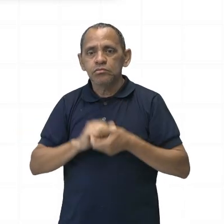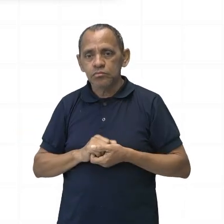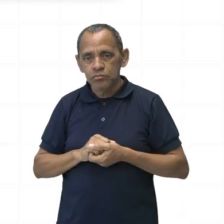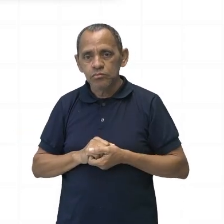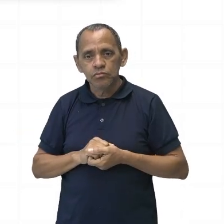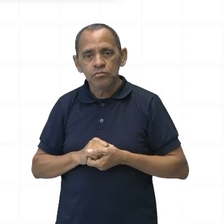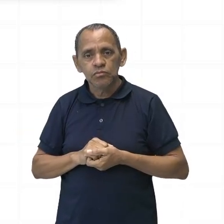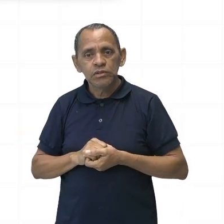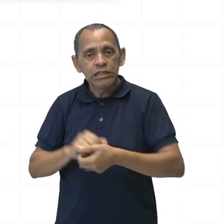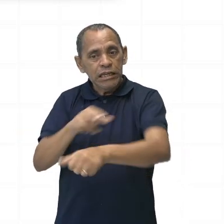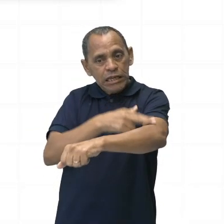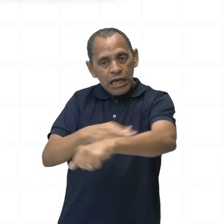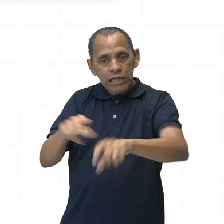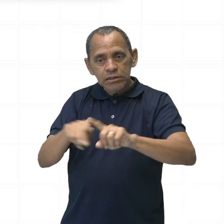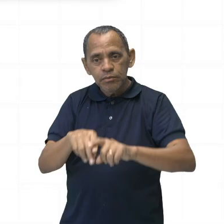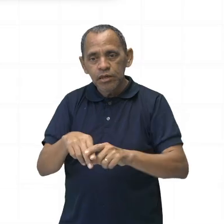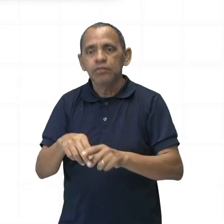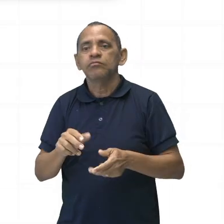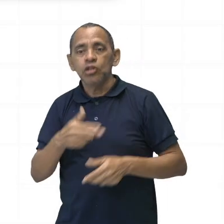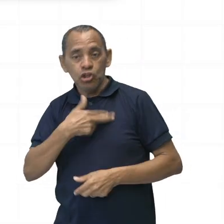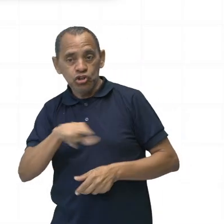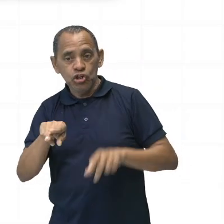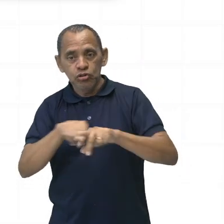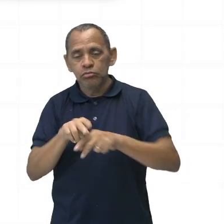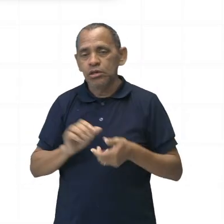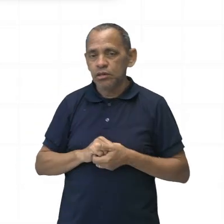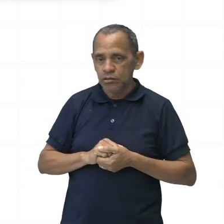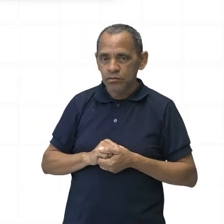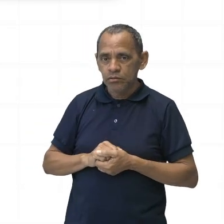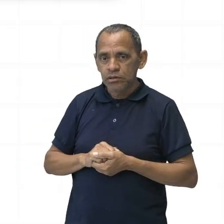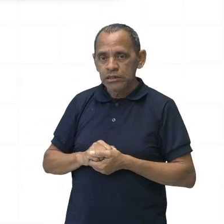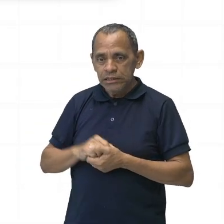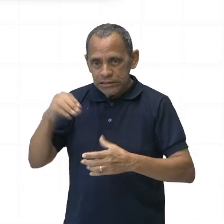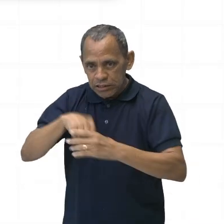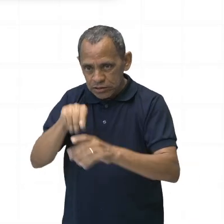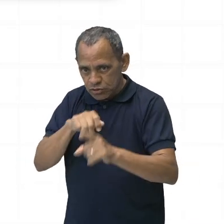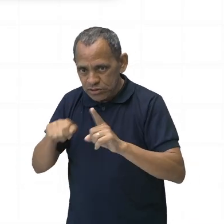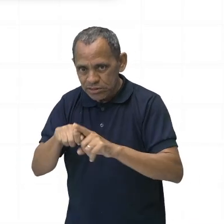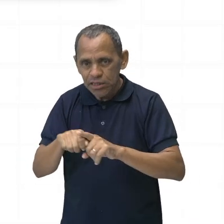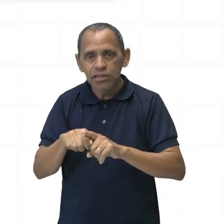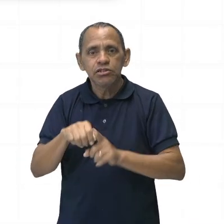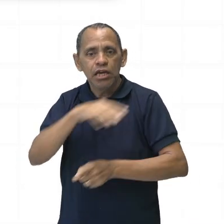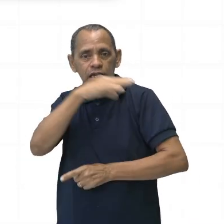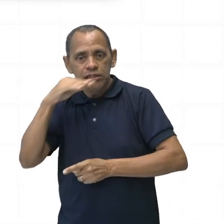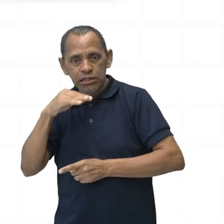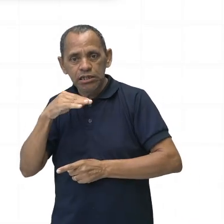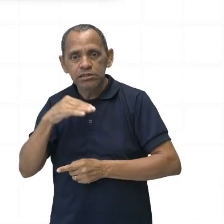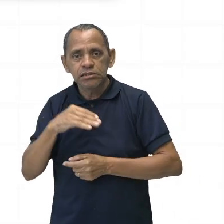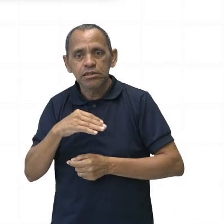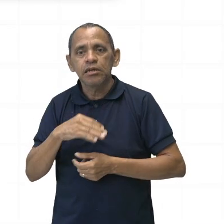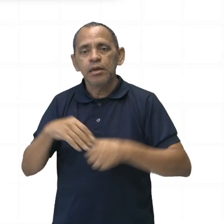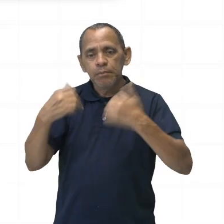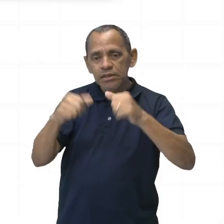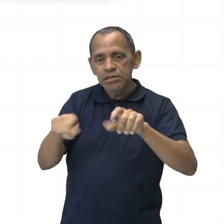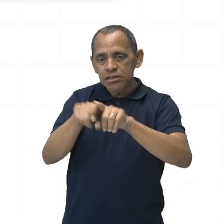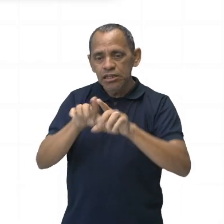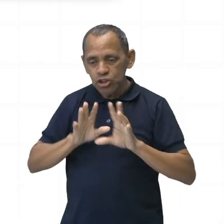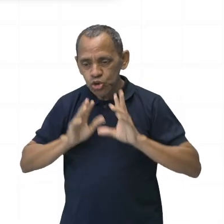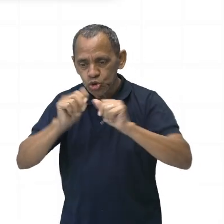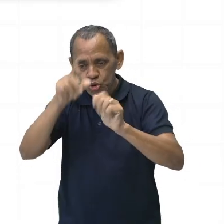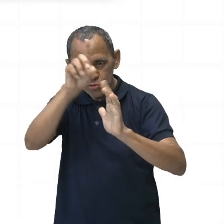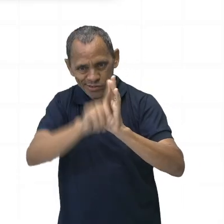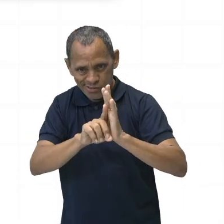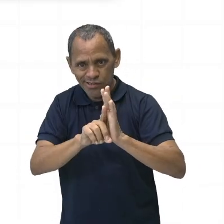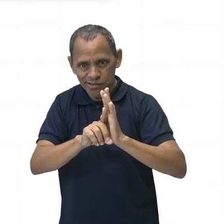E o princípio básico é assim, a criança desfrutará de todos os direitos enunciados nessa